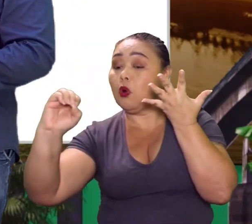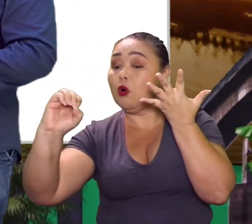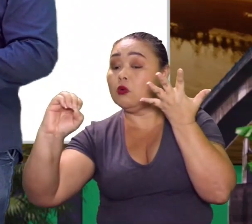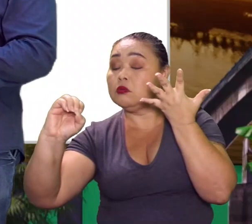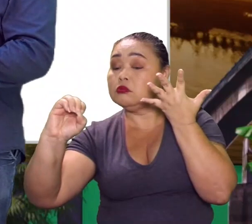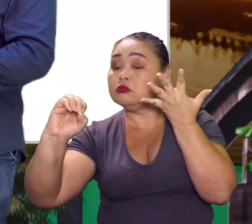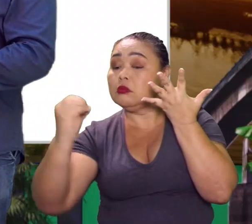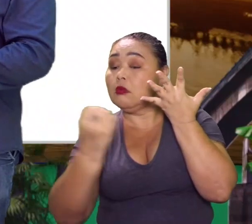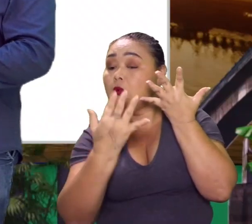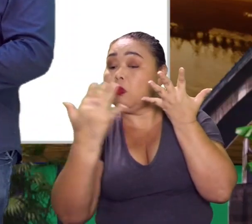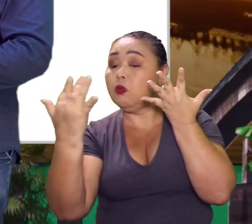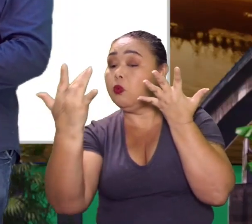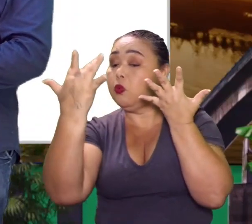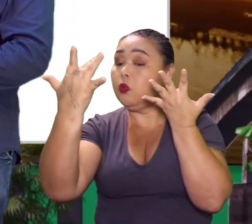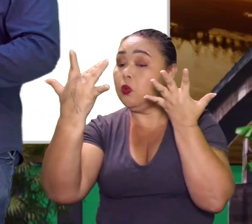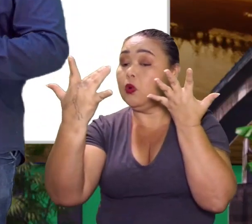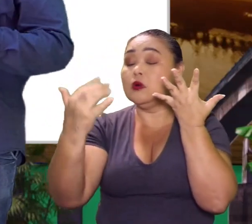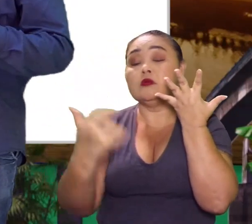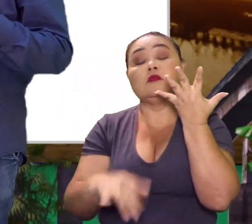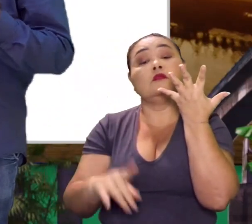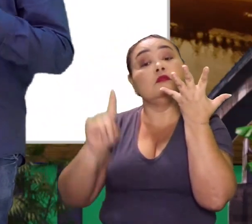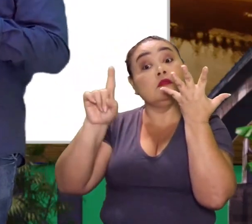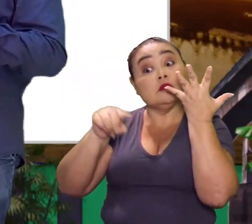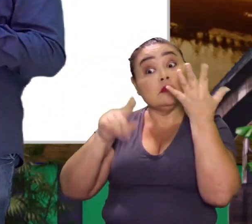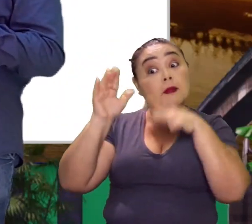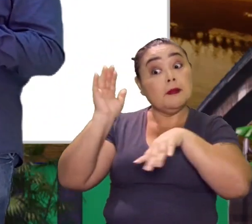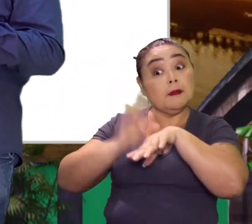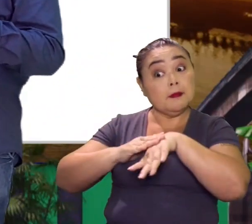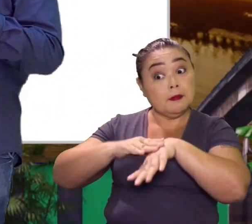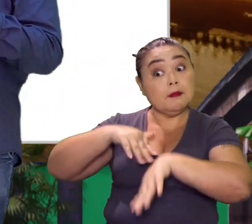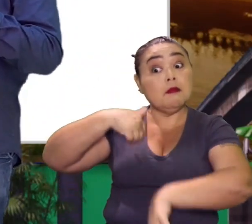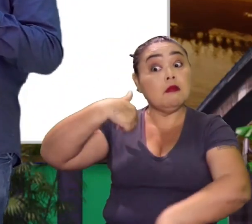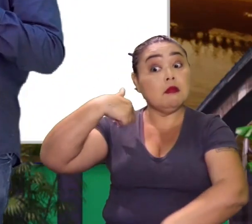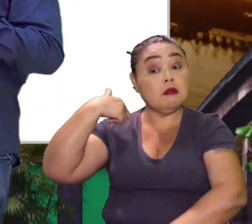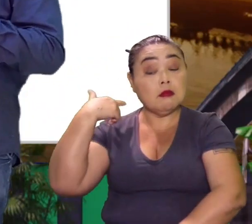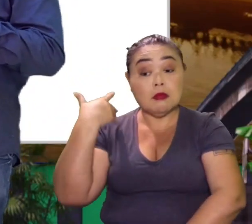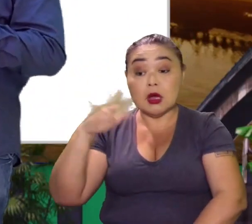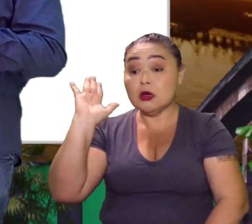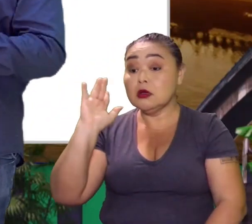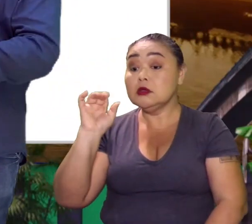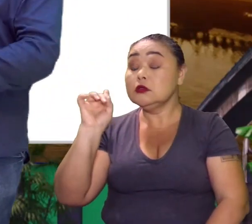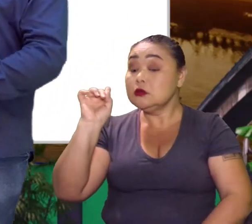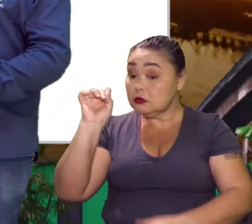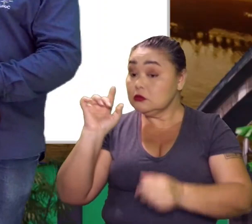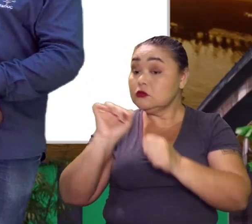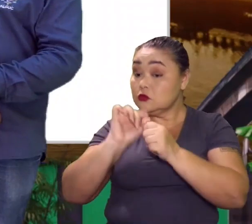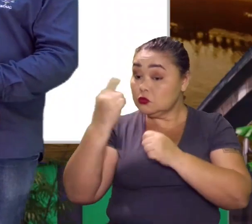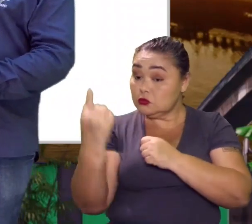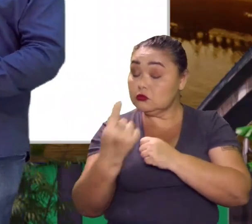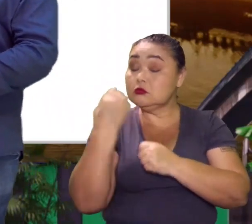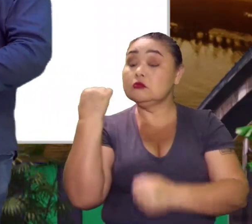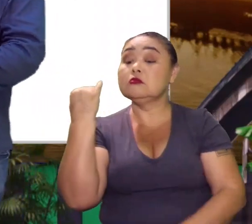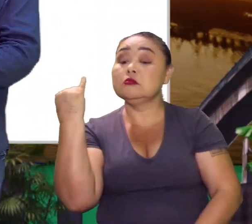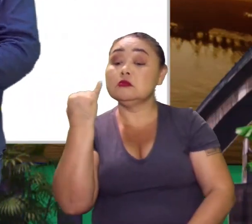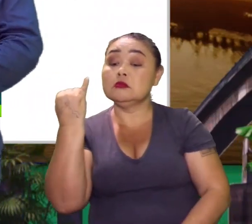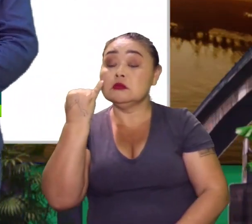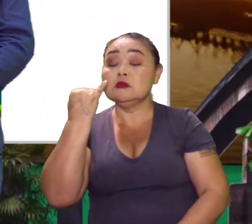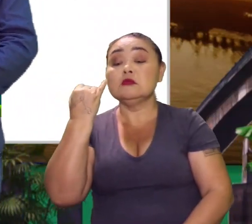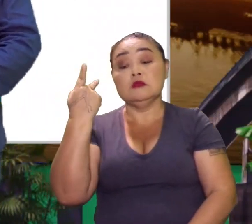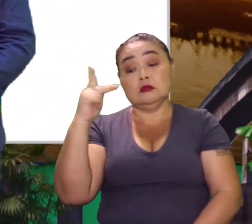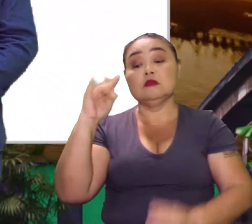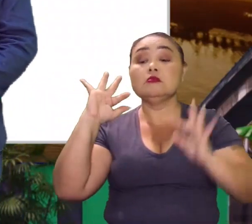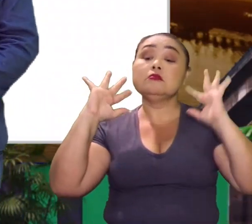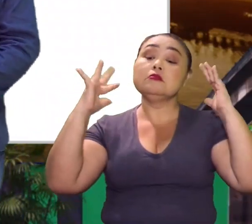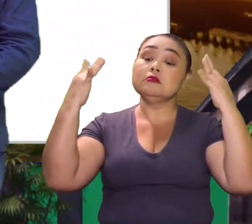só essa informação. Mais um fato importante para a floresta, né? Para interessante